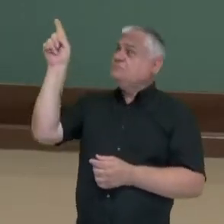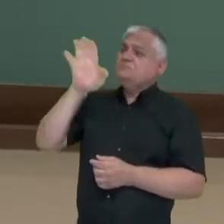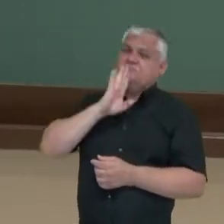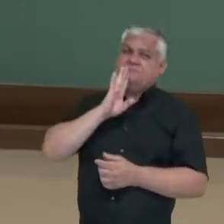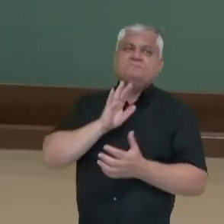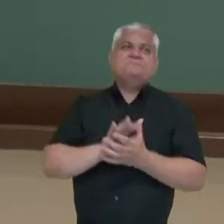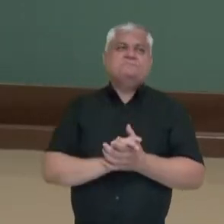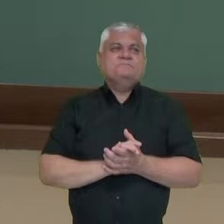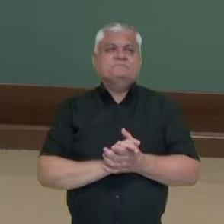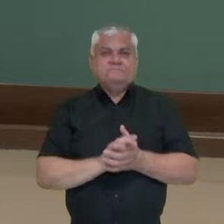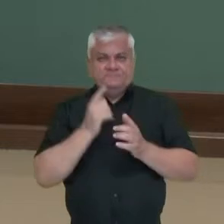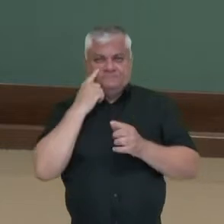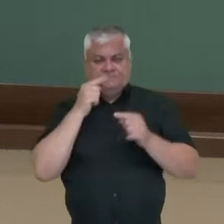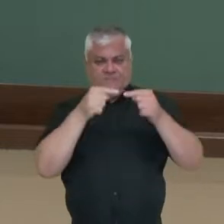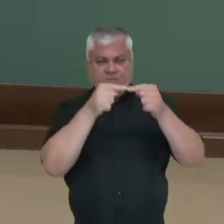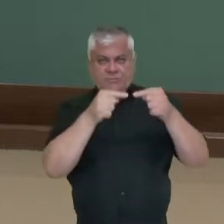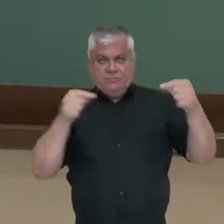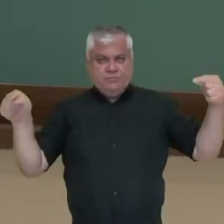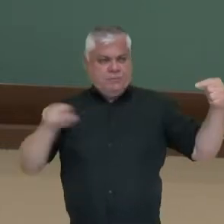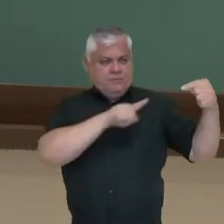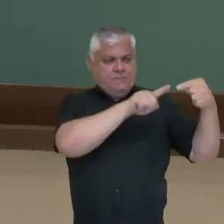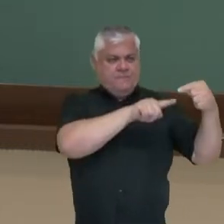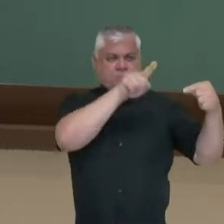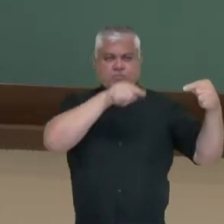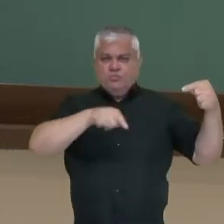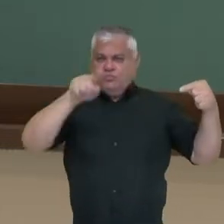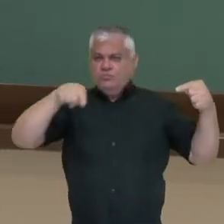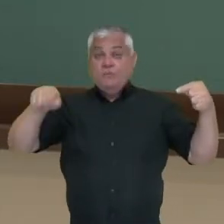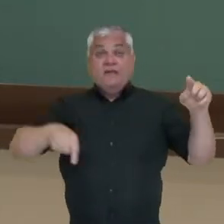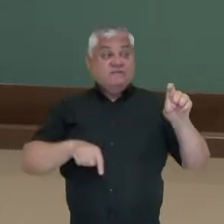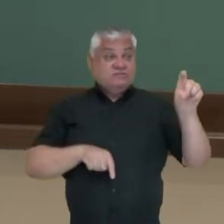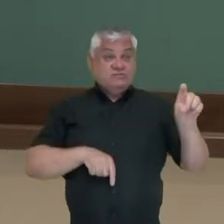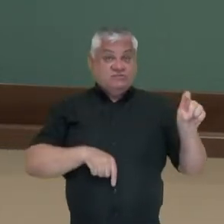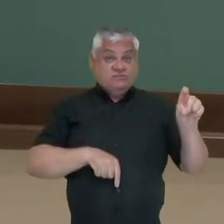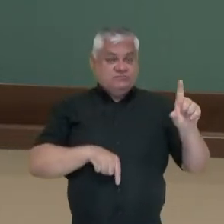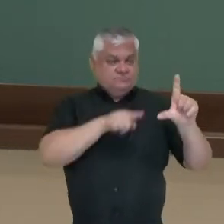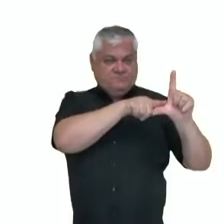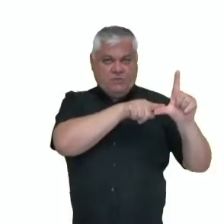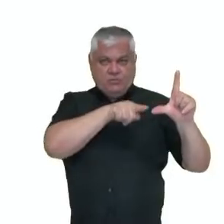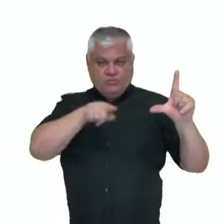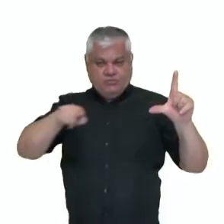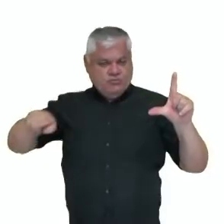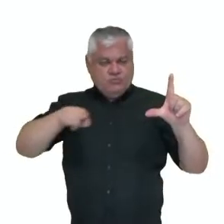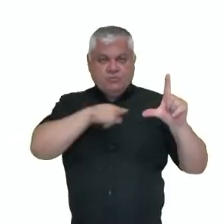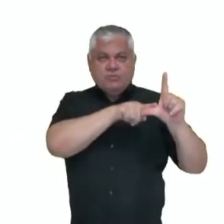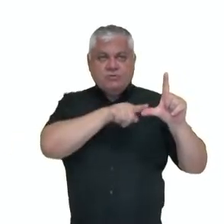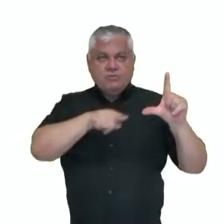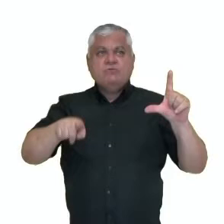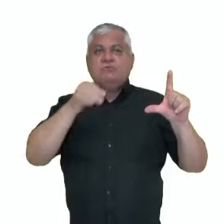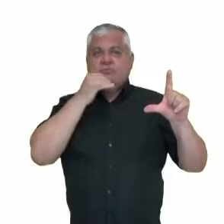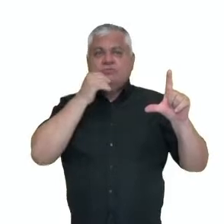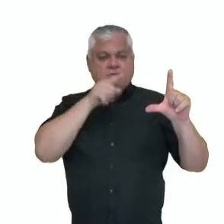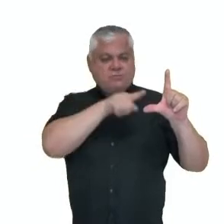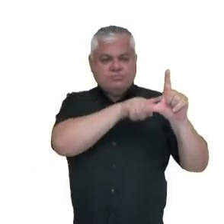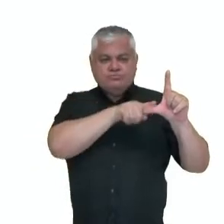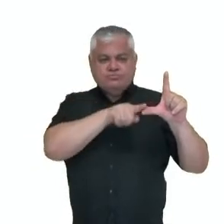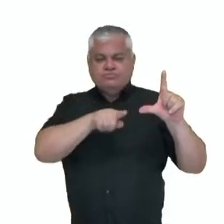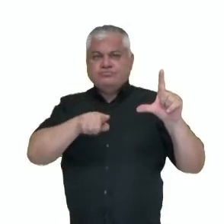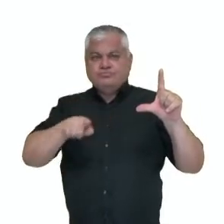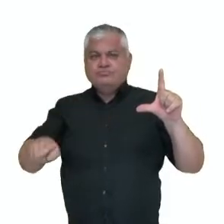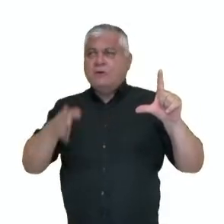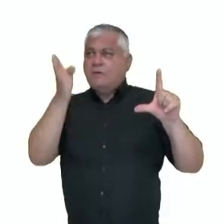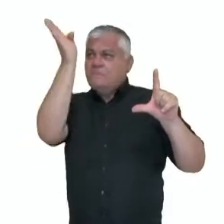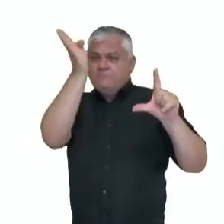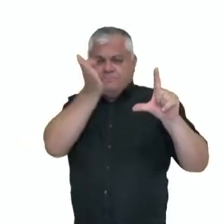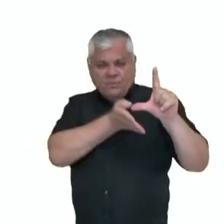é exatamente na nosso eixo x, é aonde ele corta o eixo x, o